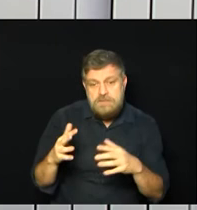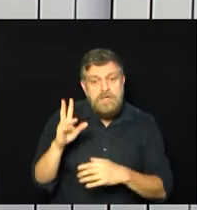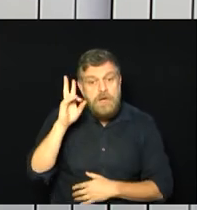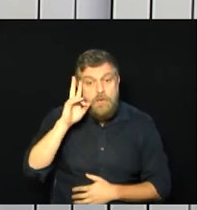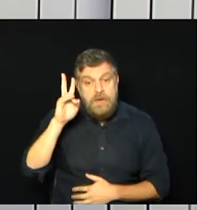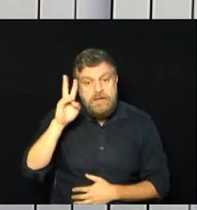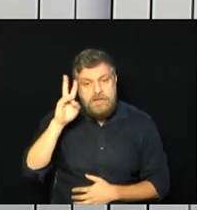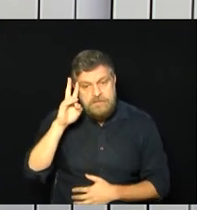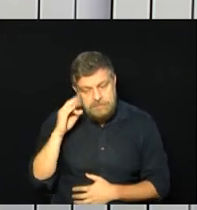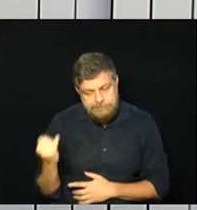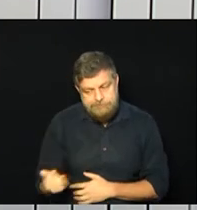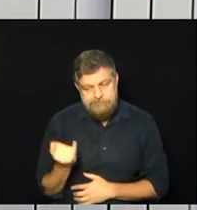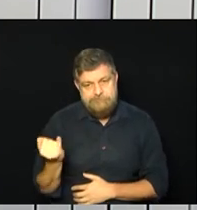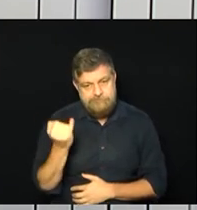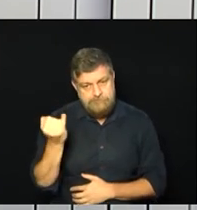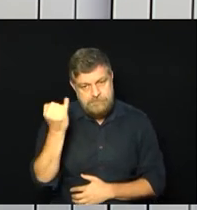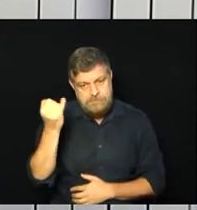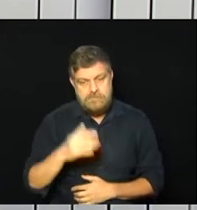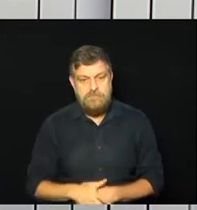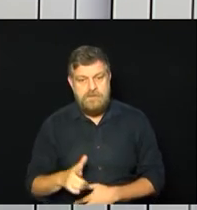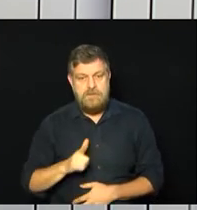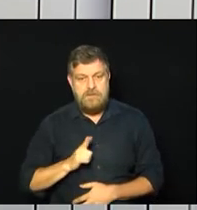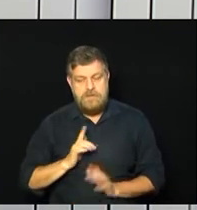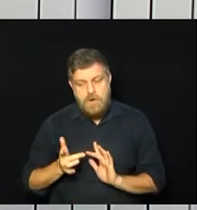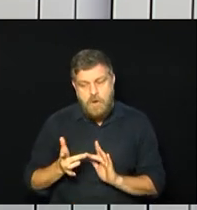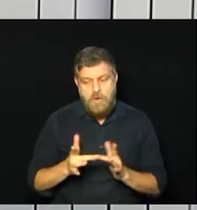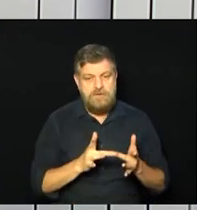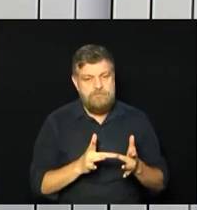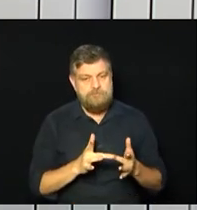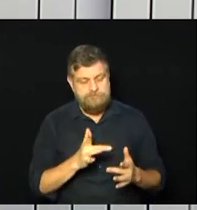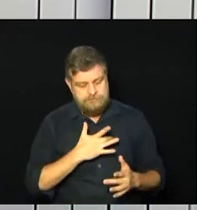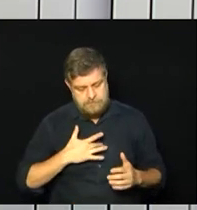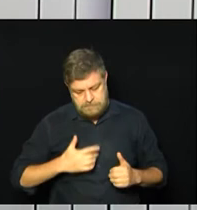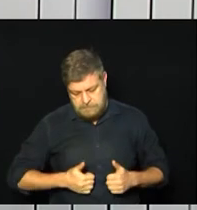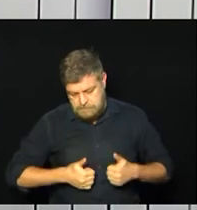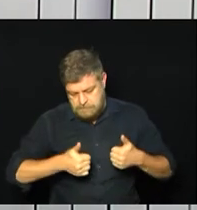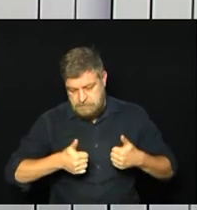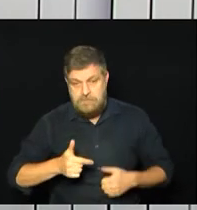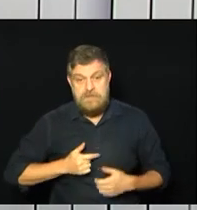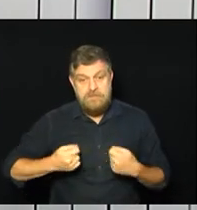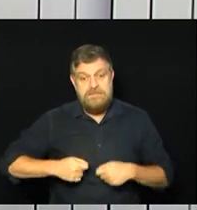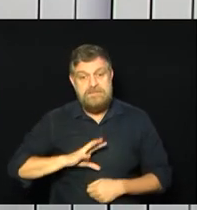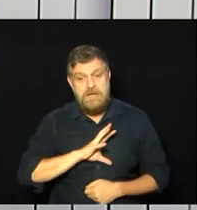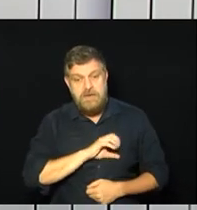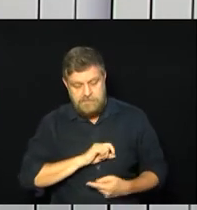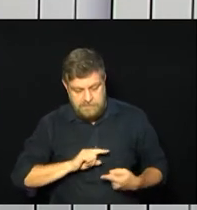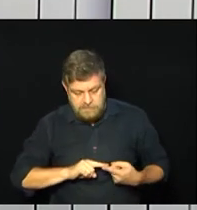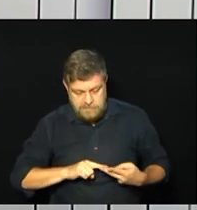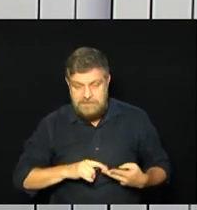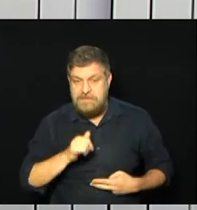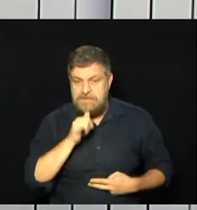lembrar a importância. E para manter conexões saudáveis é necessário amor,